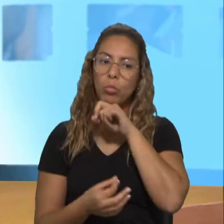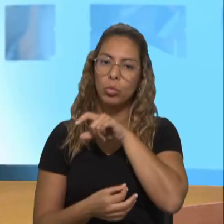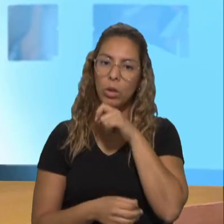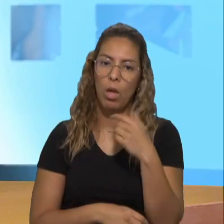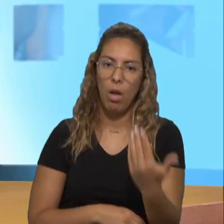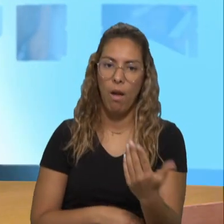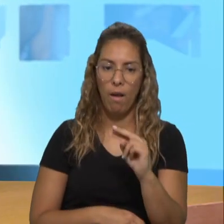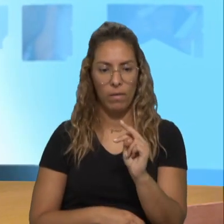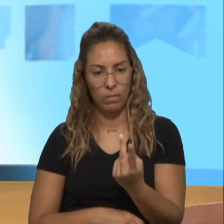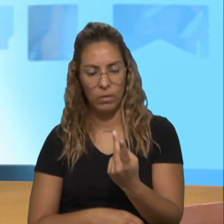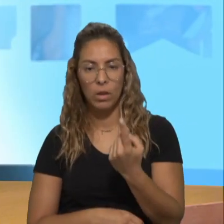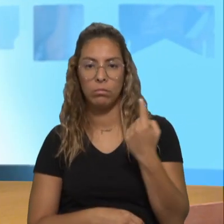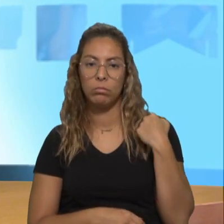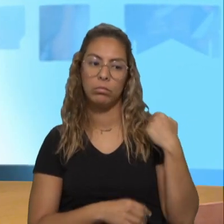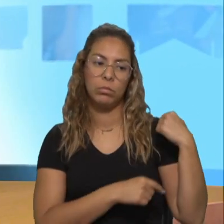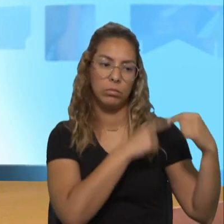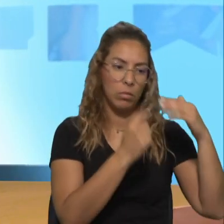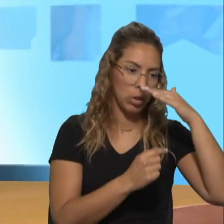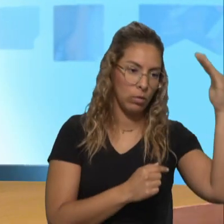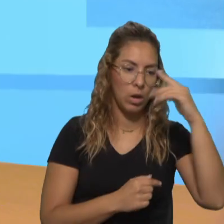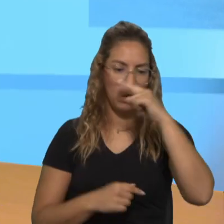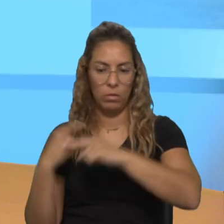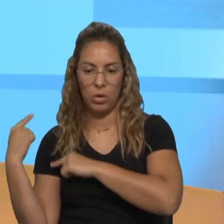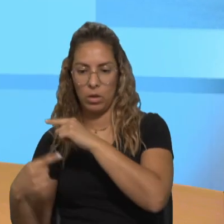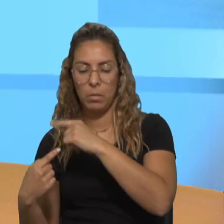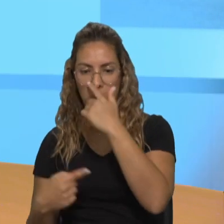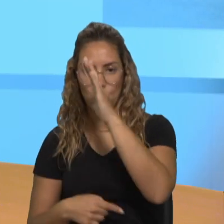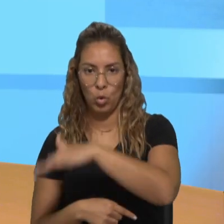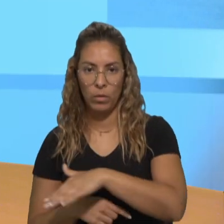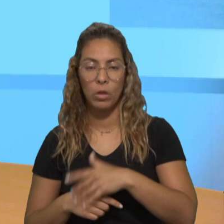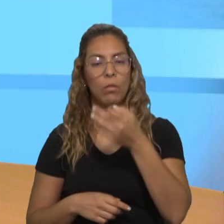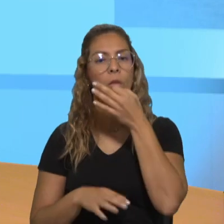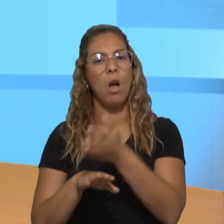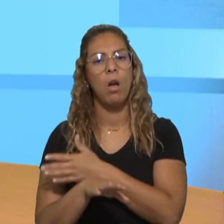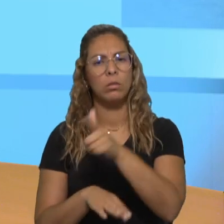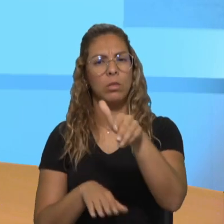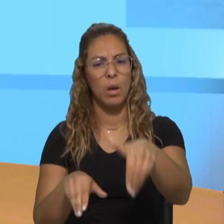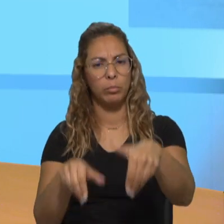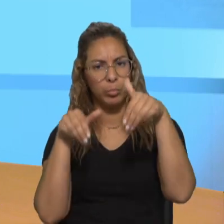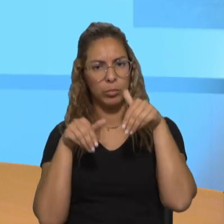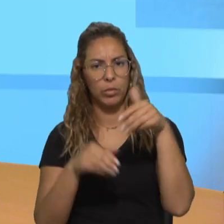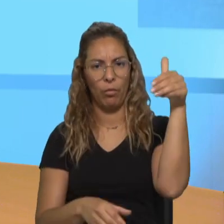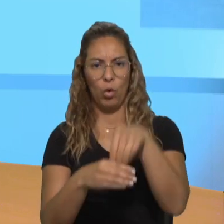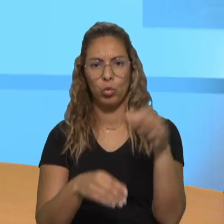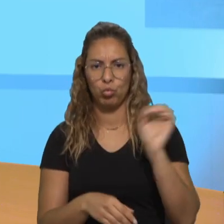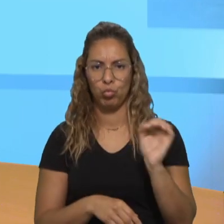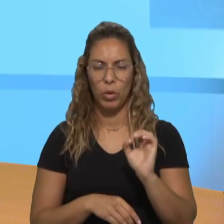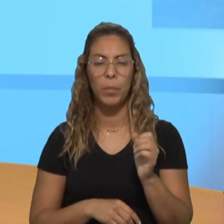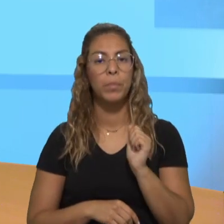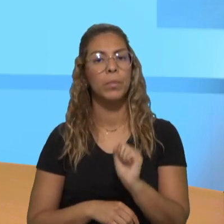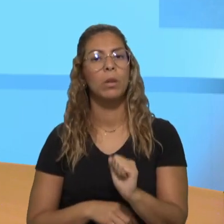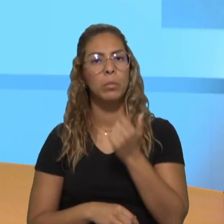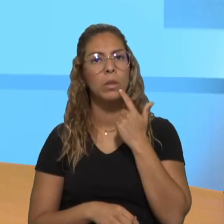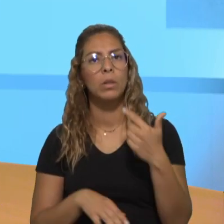duas gerações. Eu acho que é fundamental. Falavas há bocadinho da abstenção, fala-se também de uma crise de participação. Eu